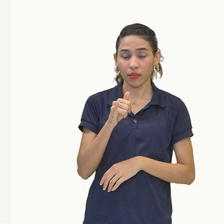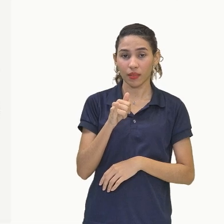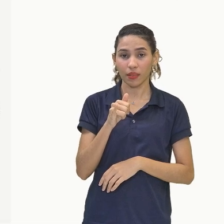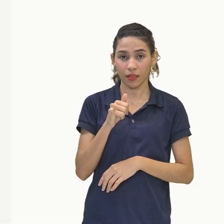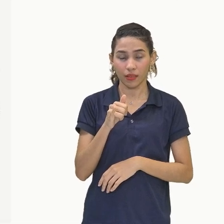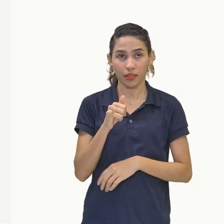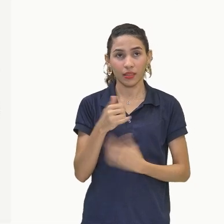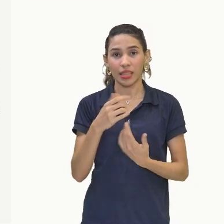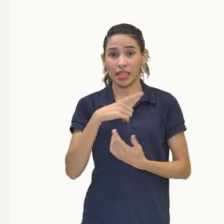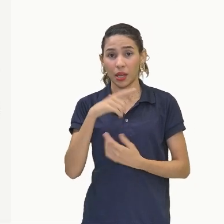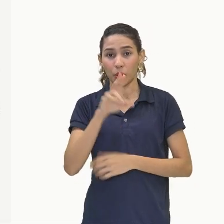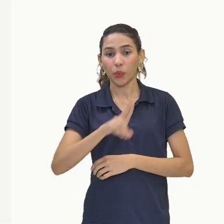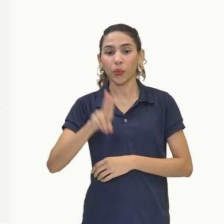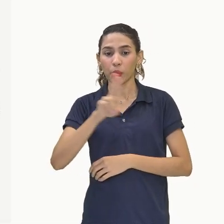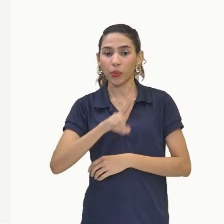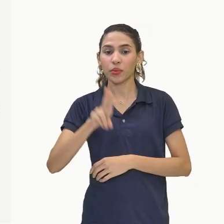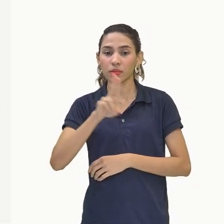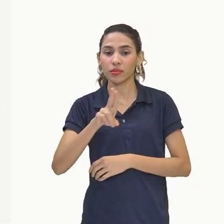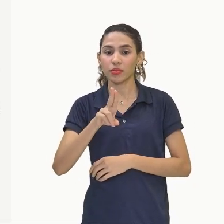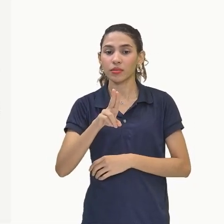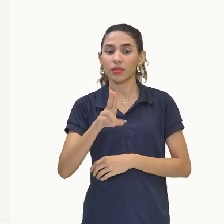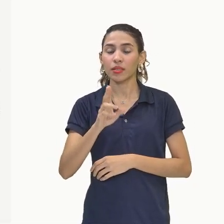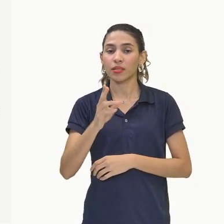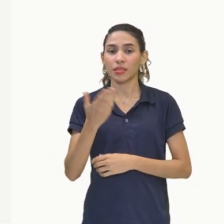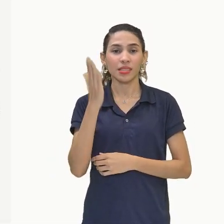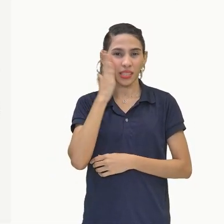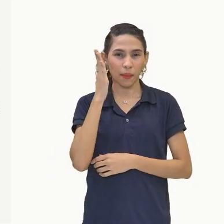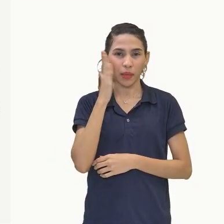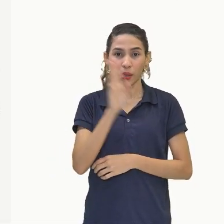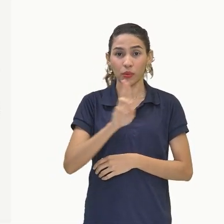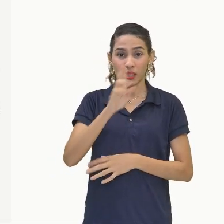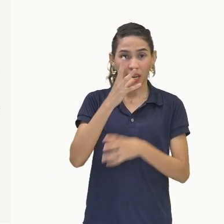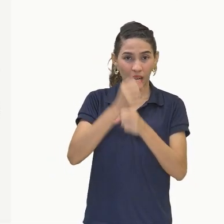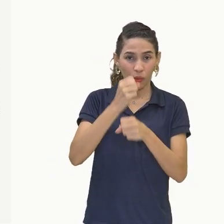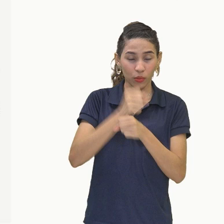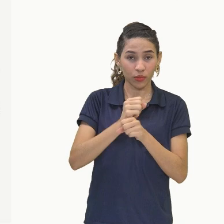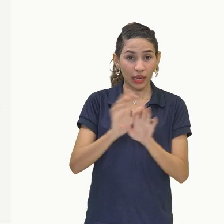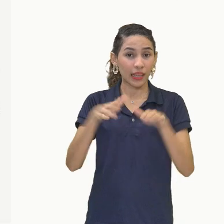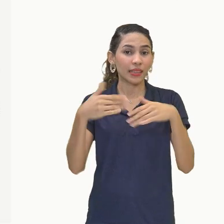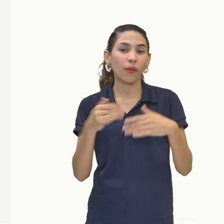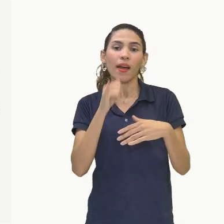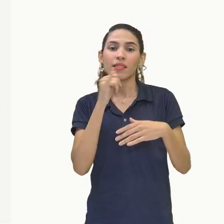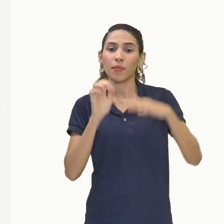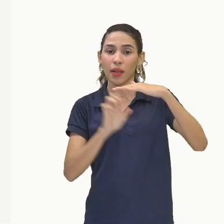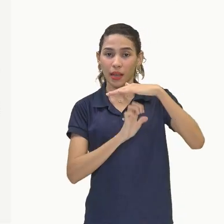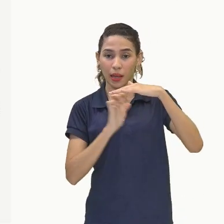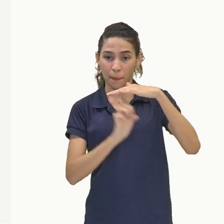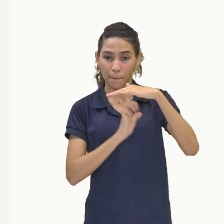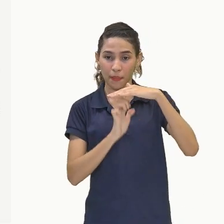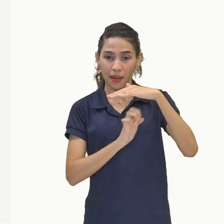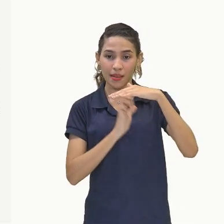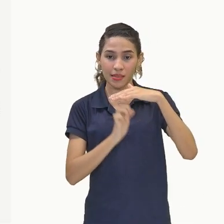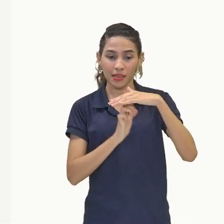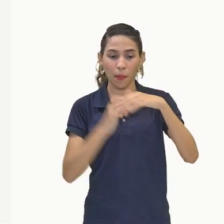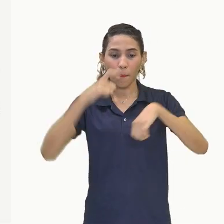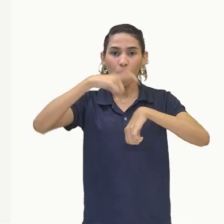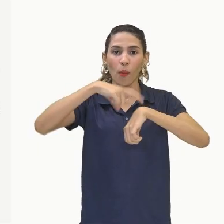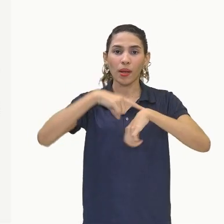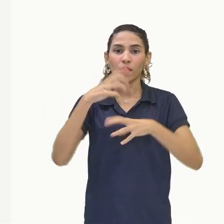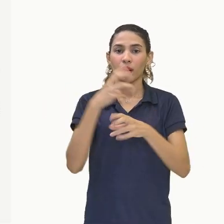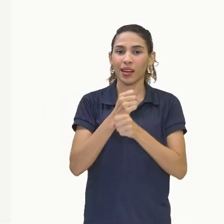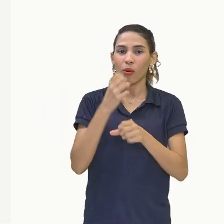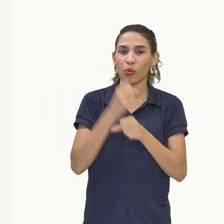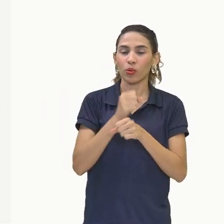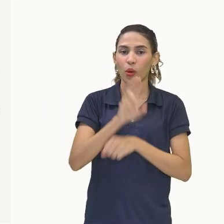o consumo de energia, nós vamos saber calcular. Então, nas empresas, quando elas estão calculando o